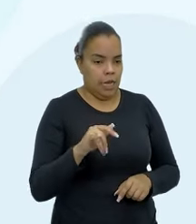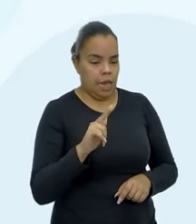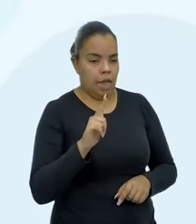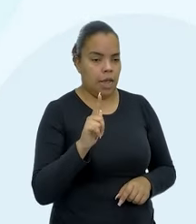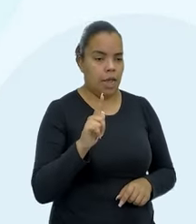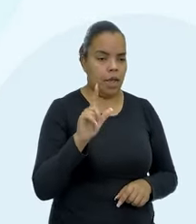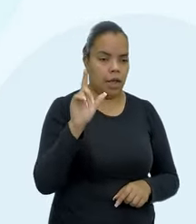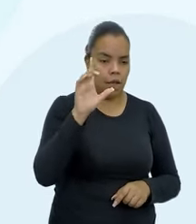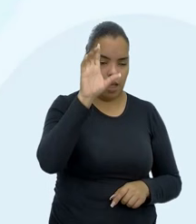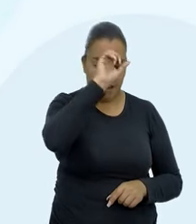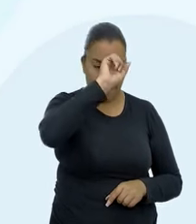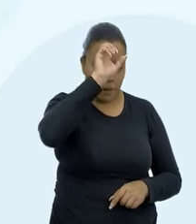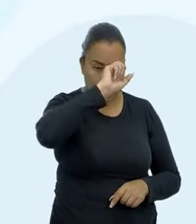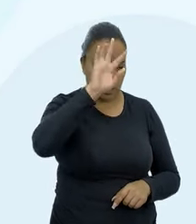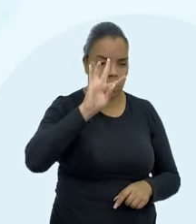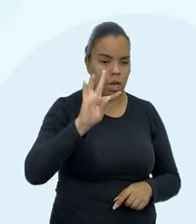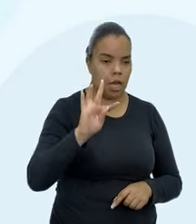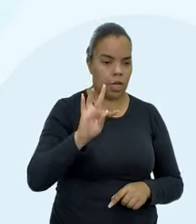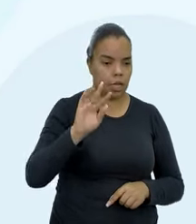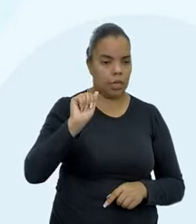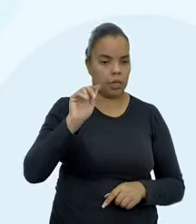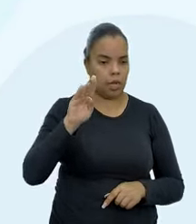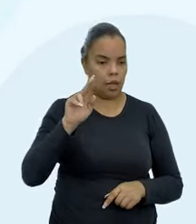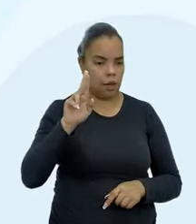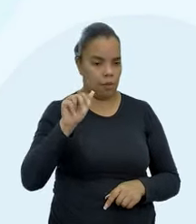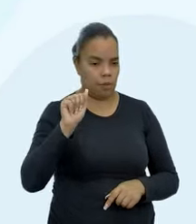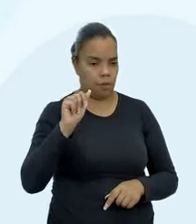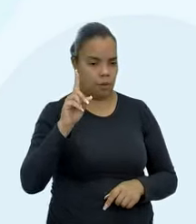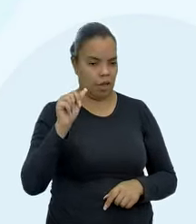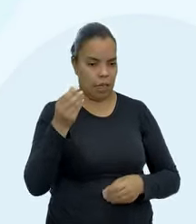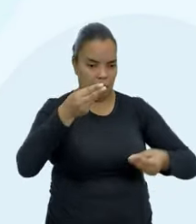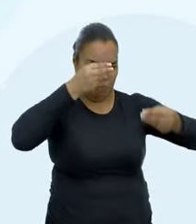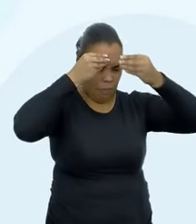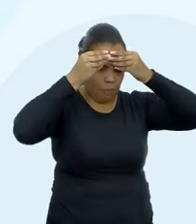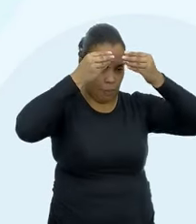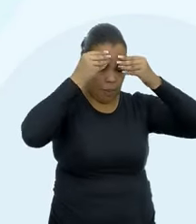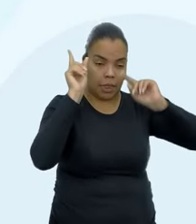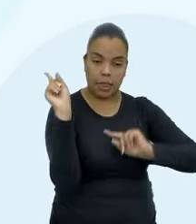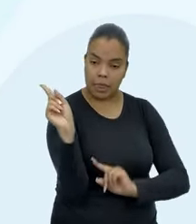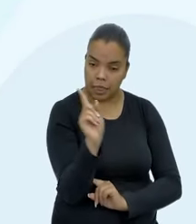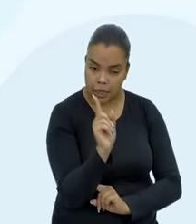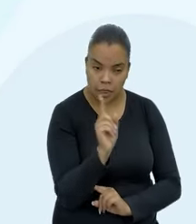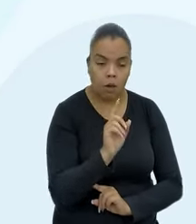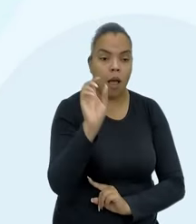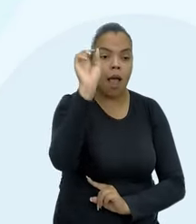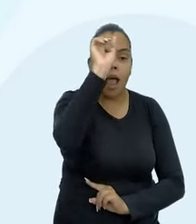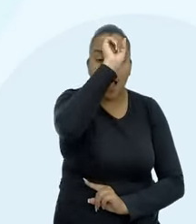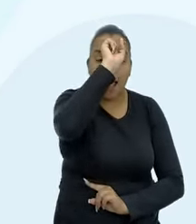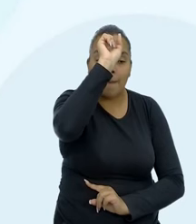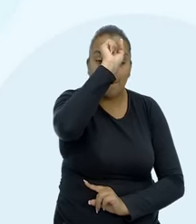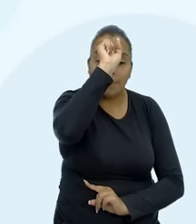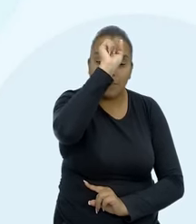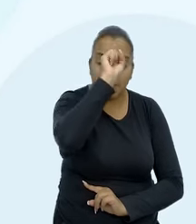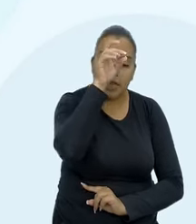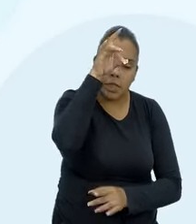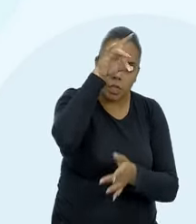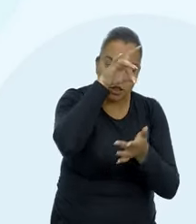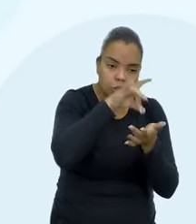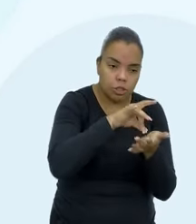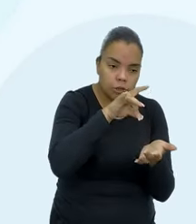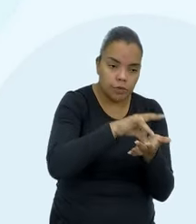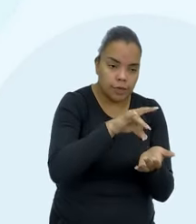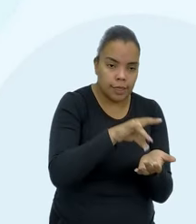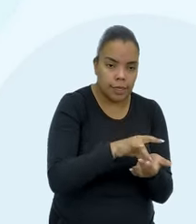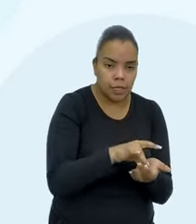por linhas e colunas e não aquela decorada Nós já estamos fazendo a introdução do